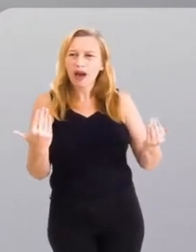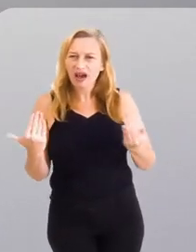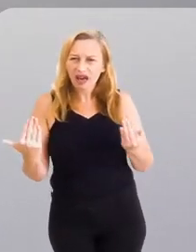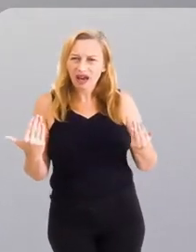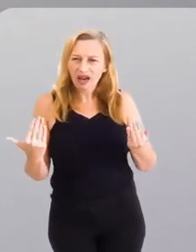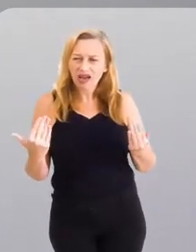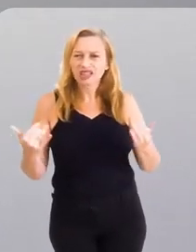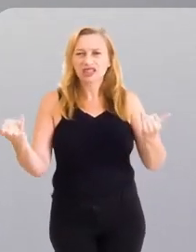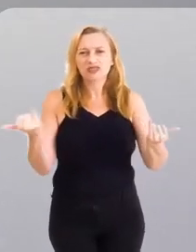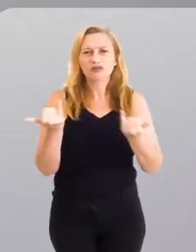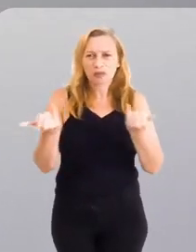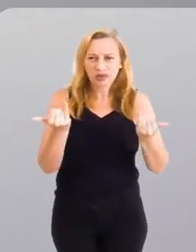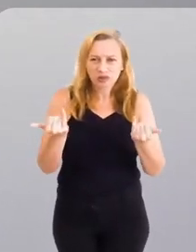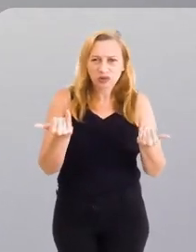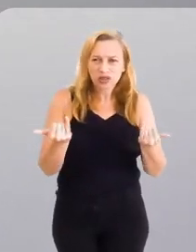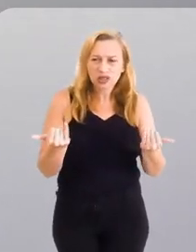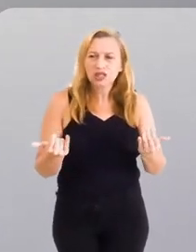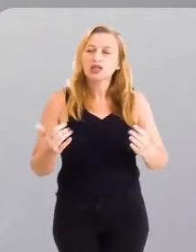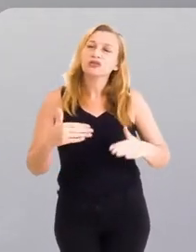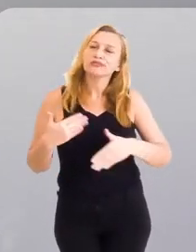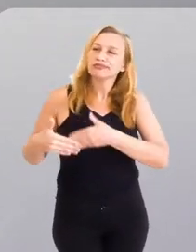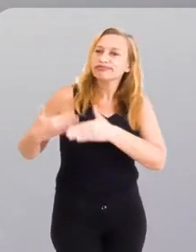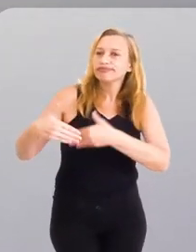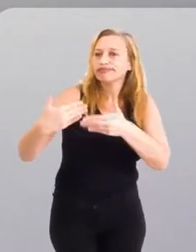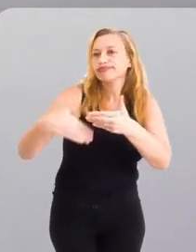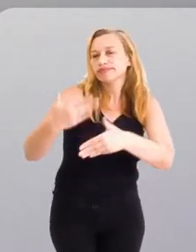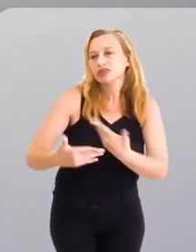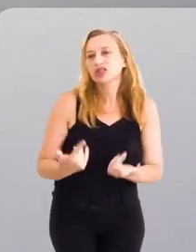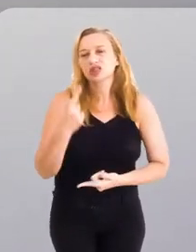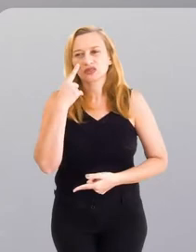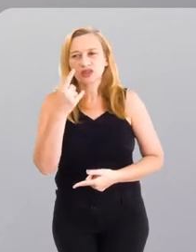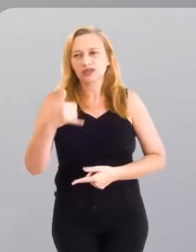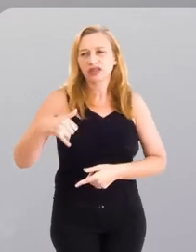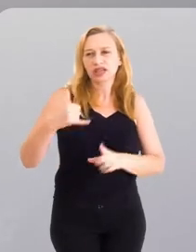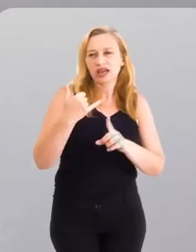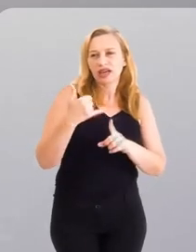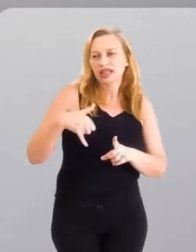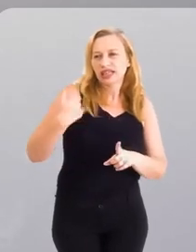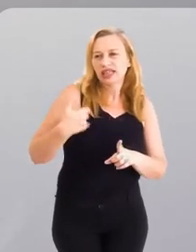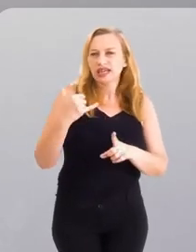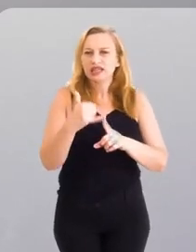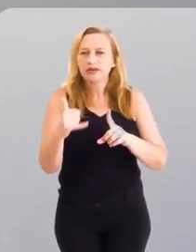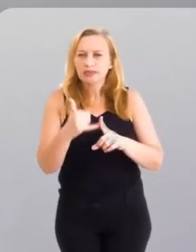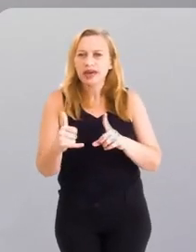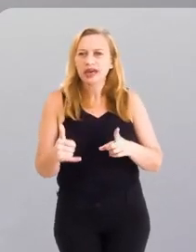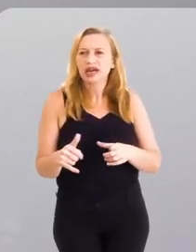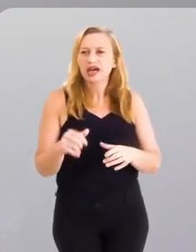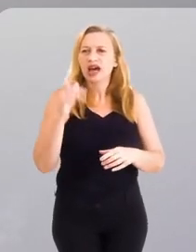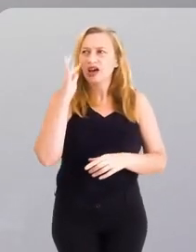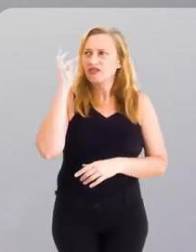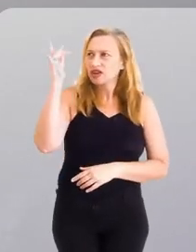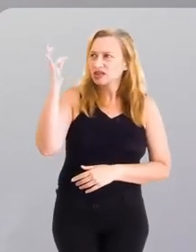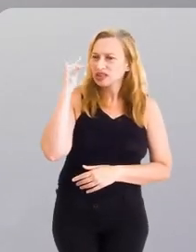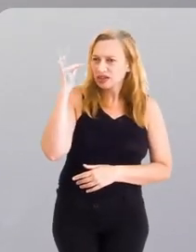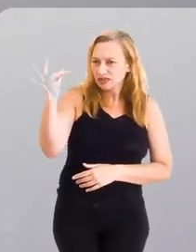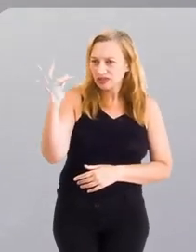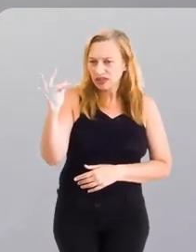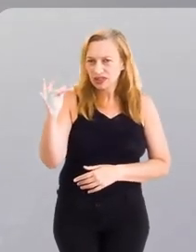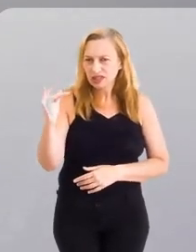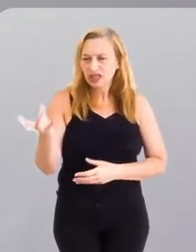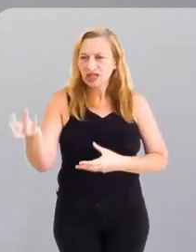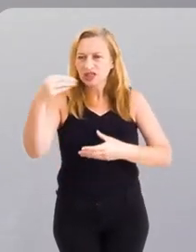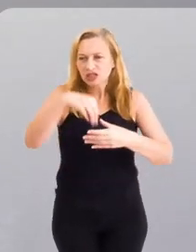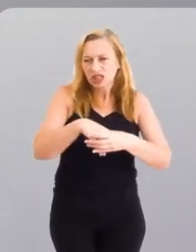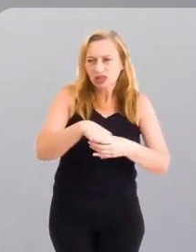ele assimilasse informações. Com o passar do tempo, nós enfrentamos uma Idade Média onde a filosofia